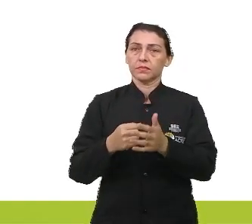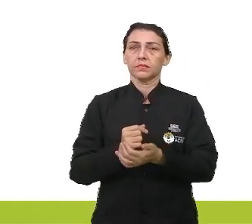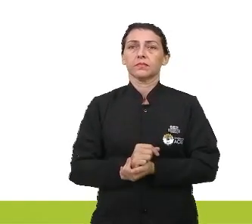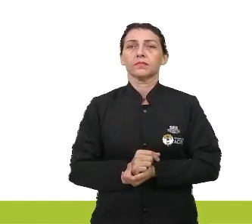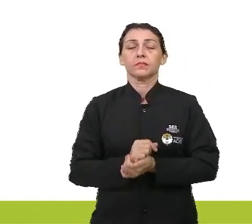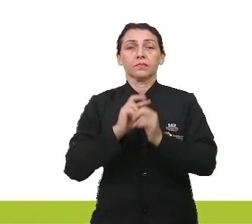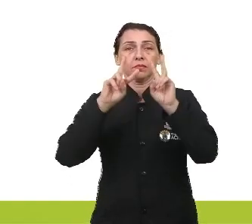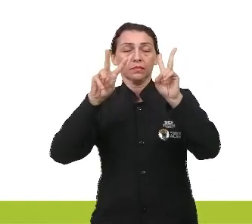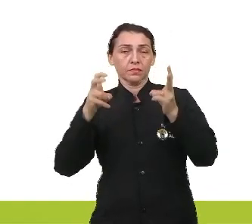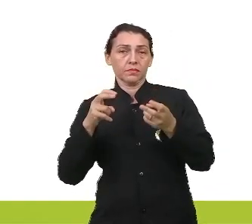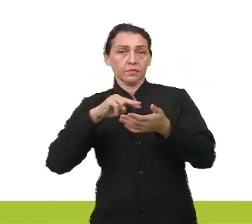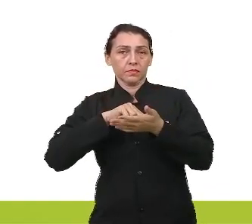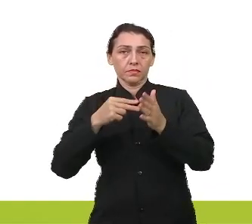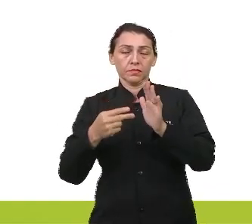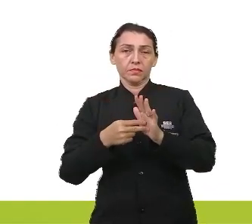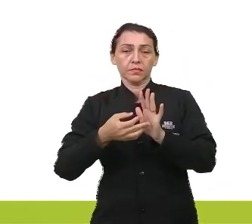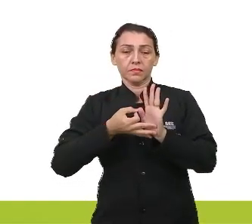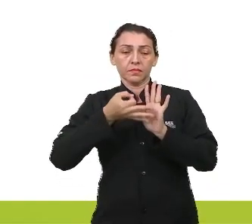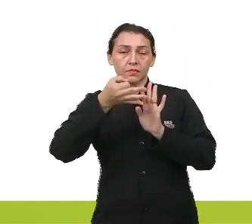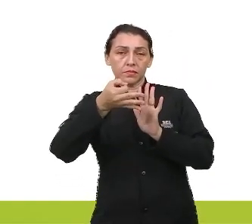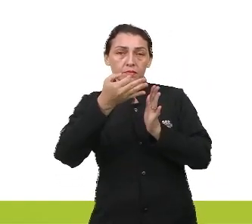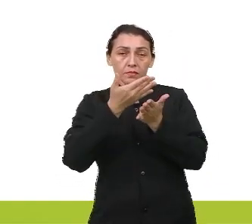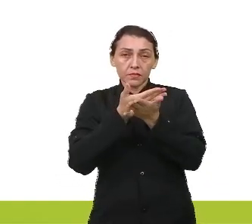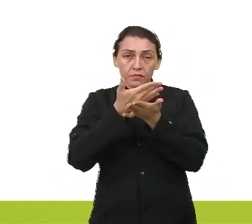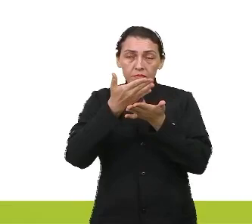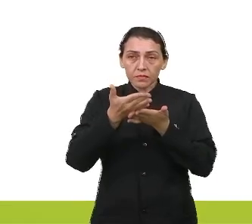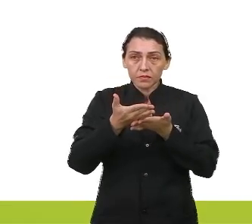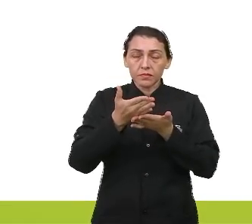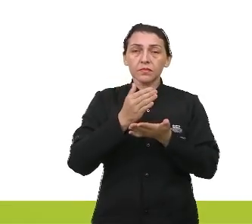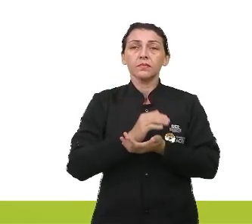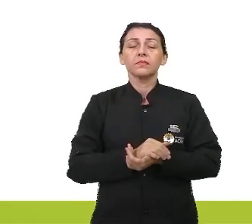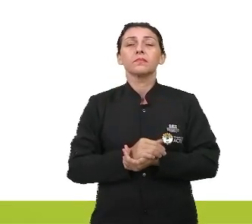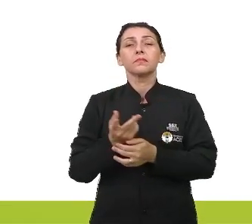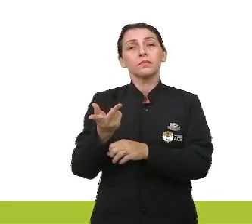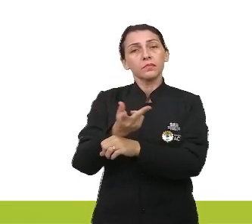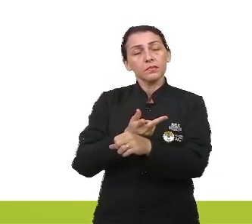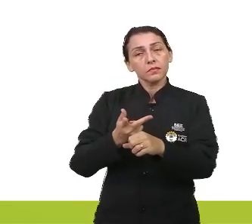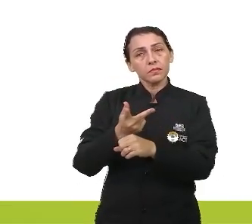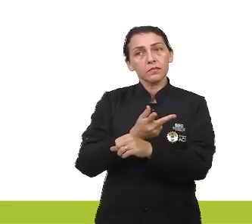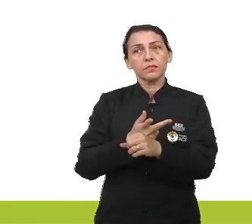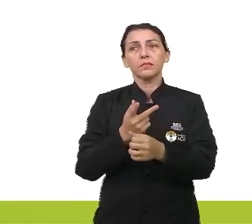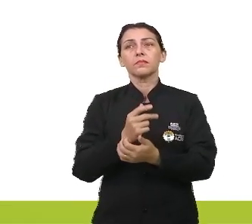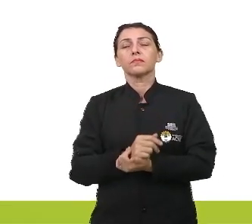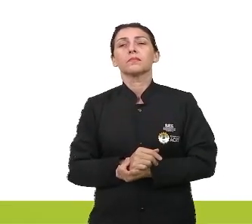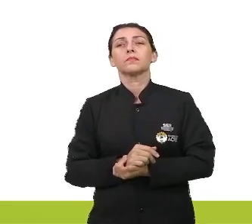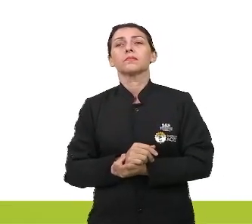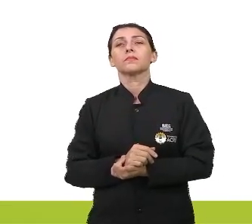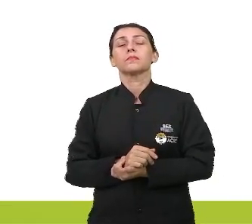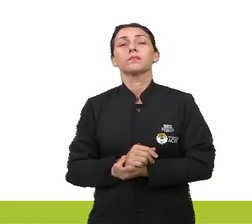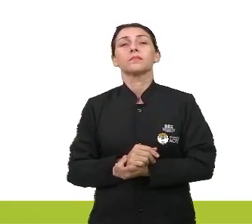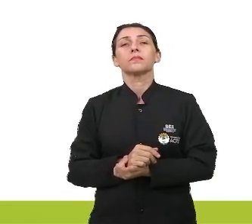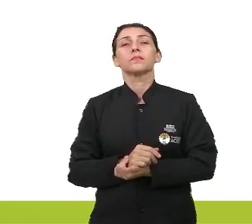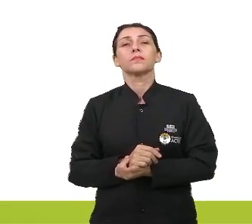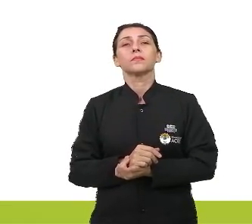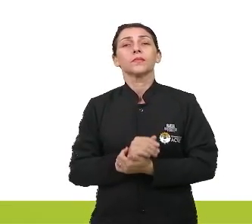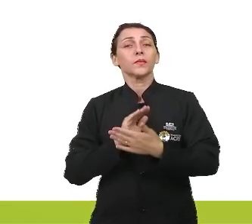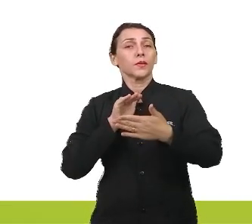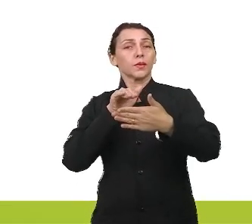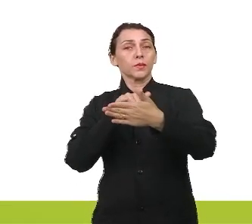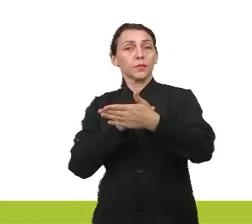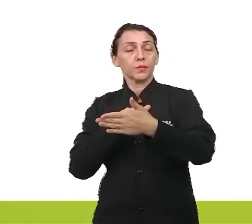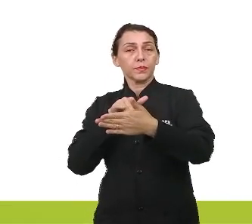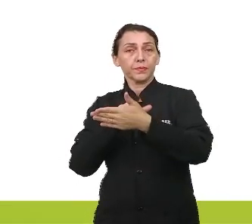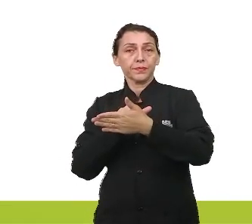Pelo tema, significa sugerir uma iniciativa que busque, mesmo que minimamente,